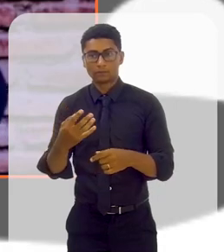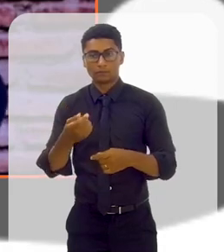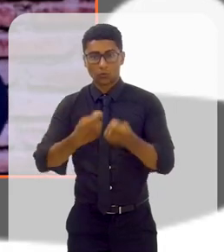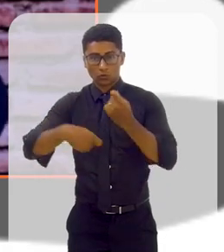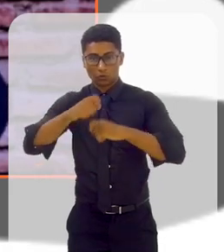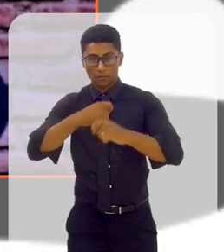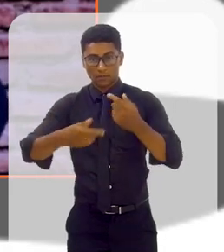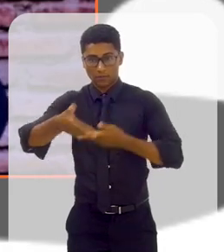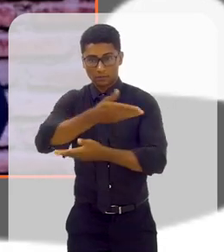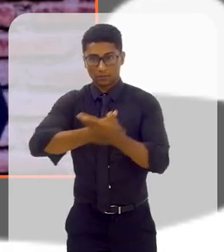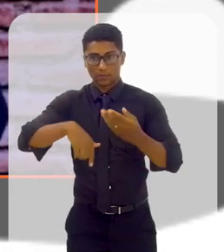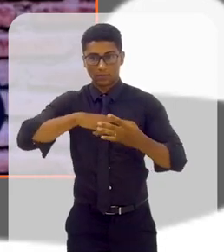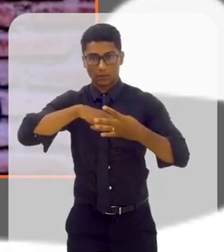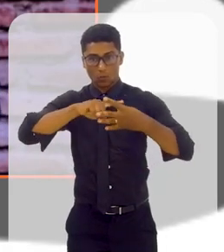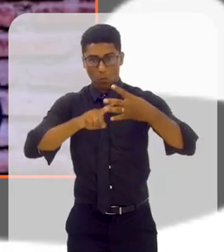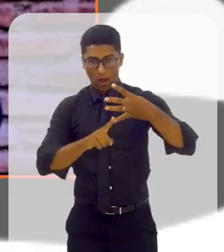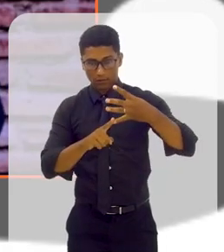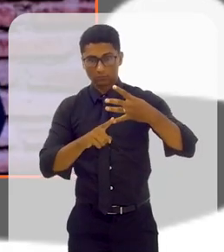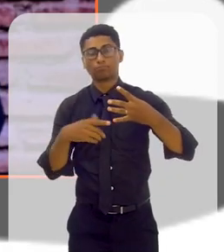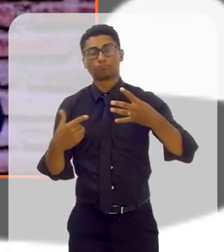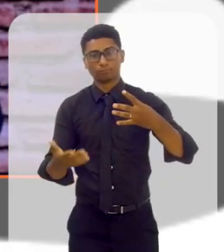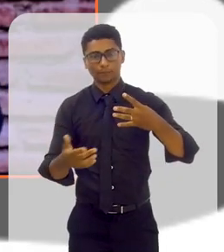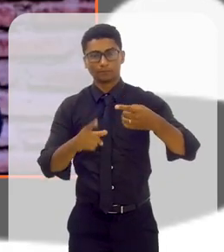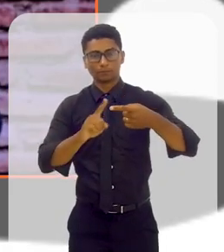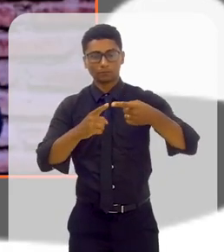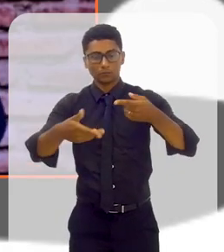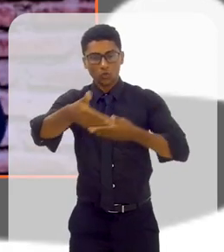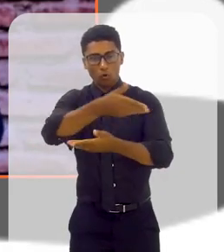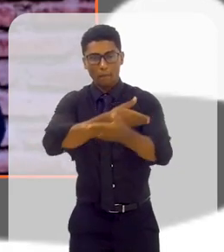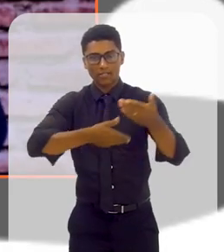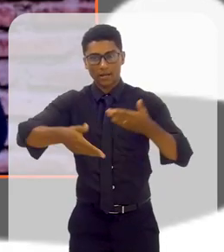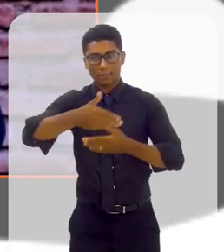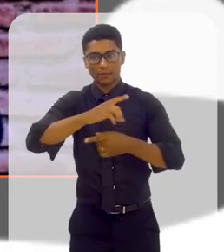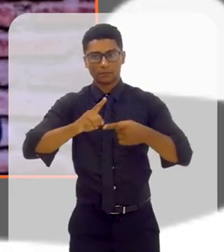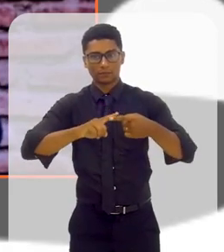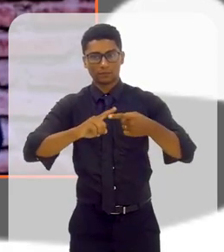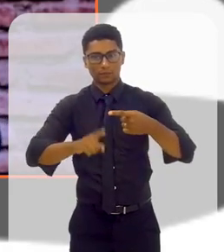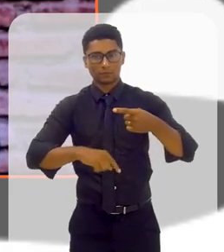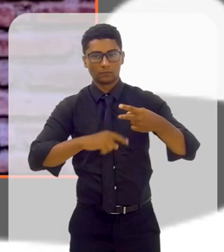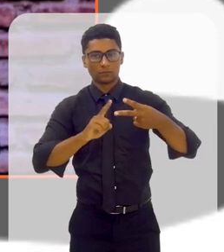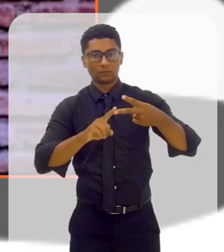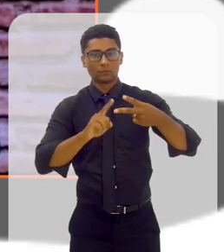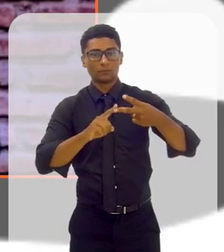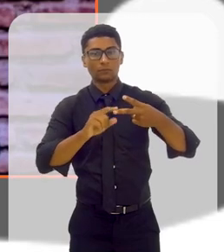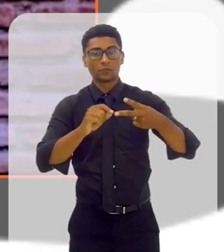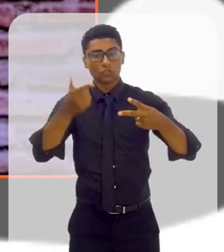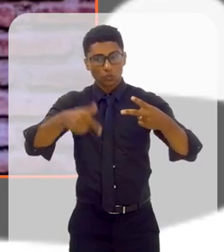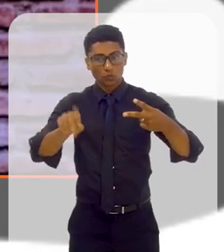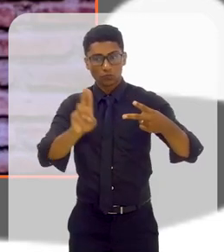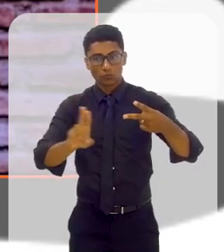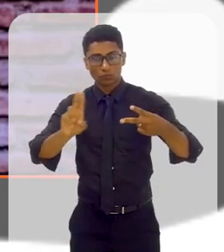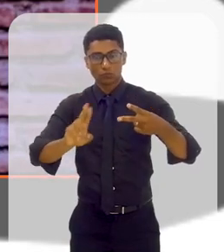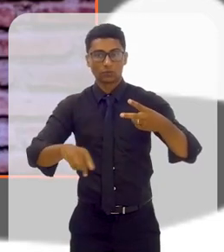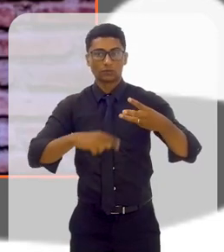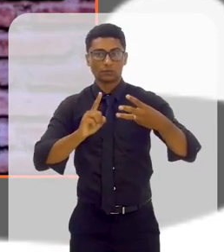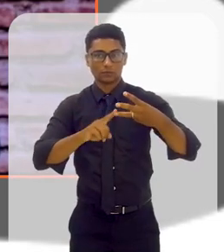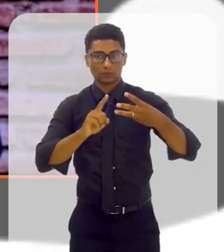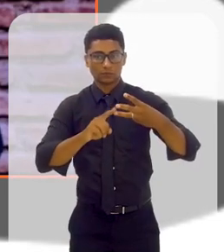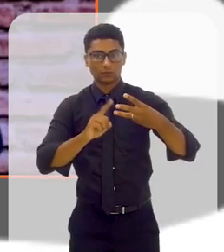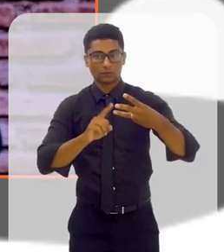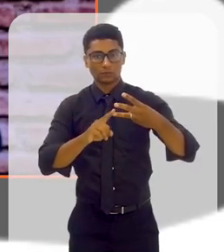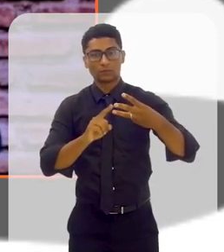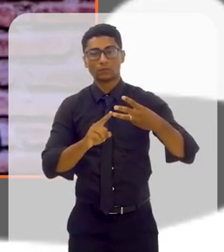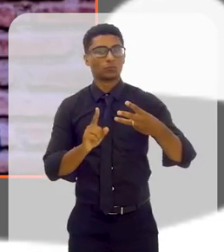como eu falei, ela tem quatro loops: compartilhamento, primeiro ciclo, segundo ciclo, reuso, terceiro ciclo, que nós chamamos de